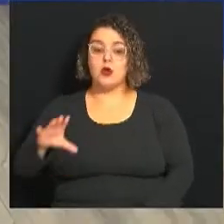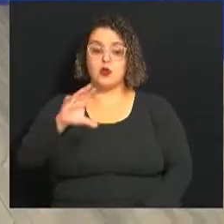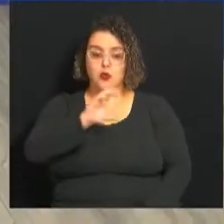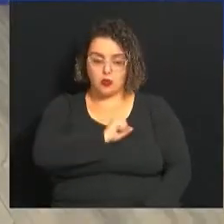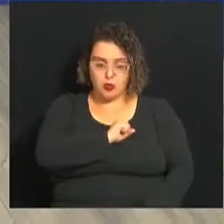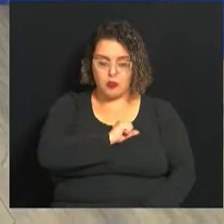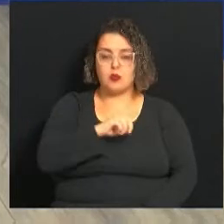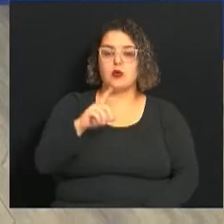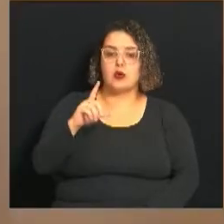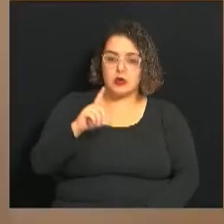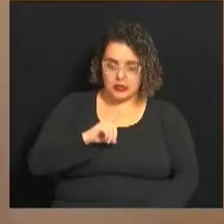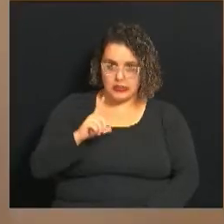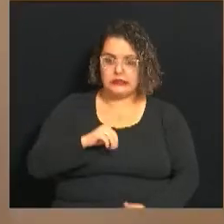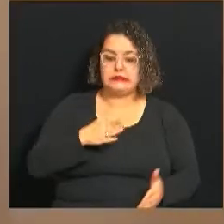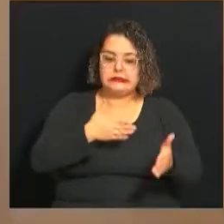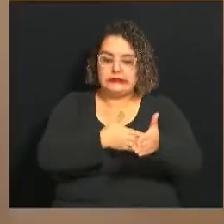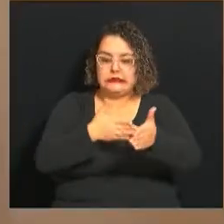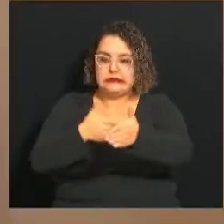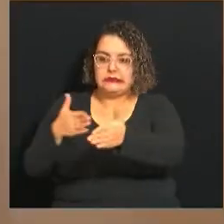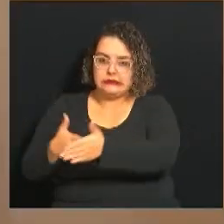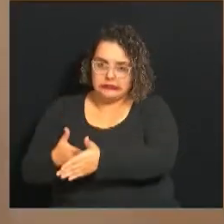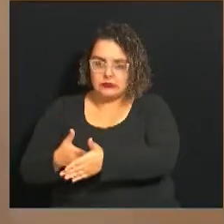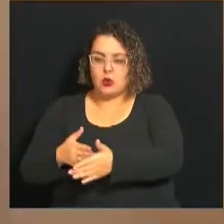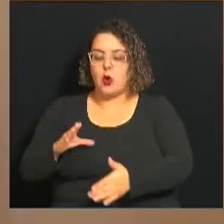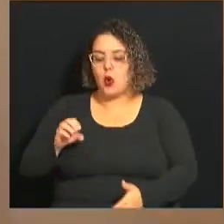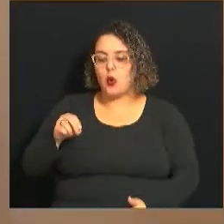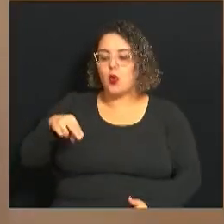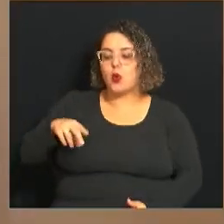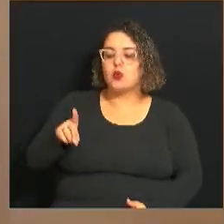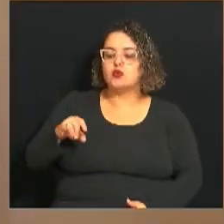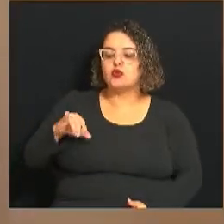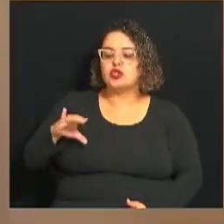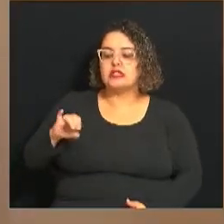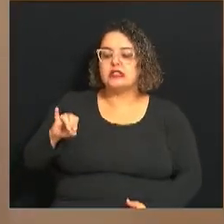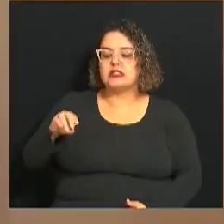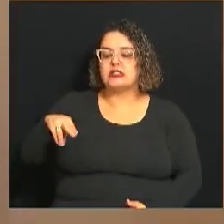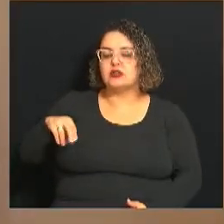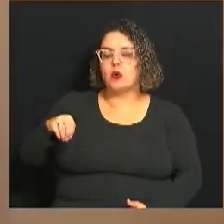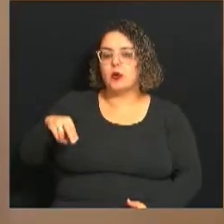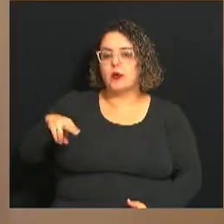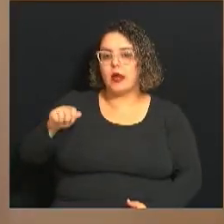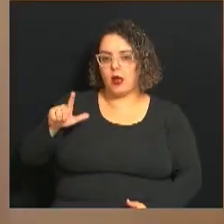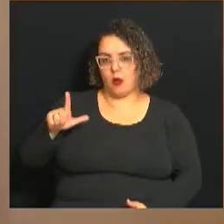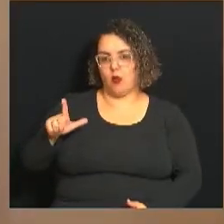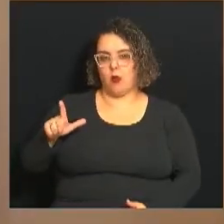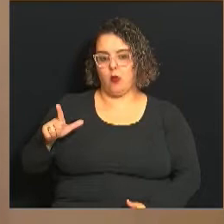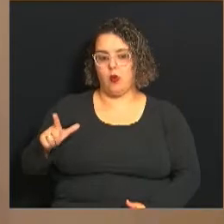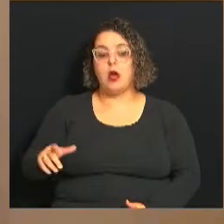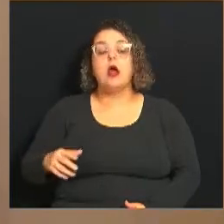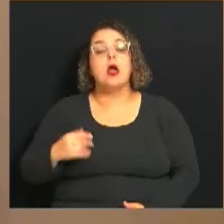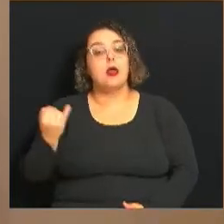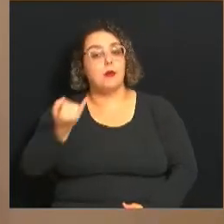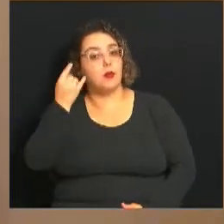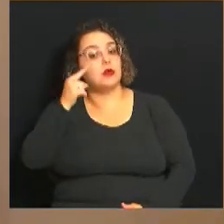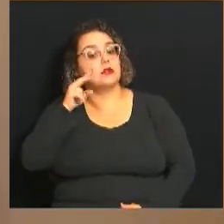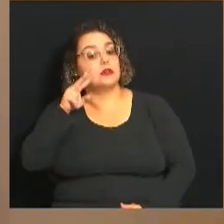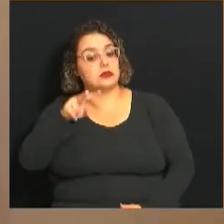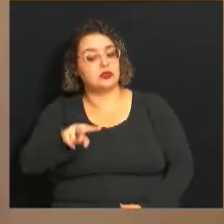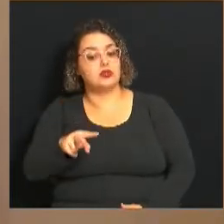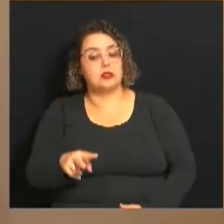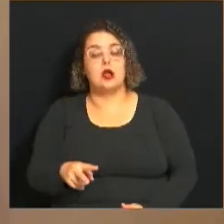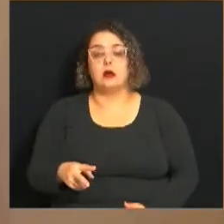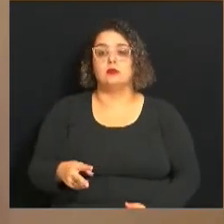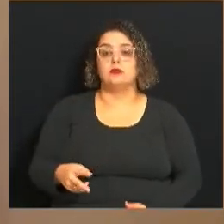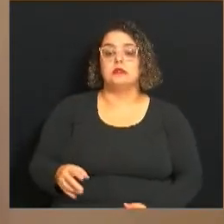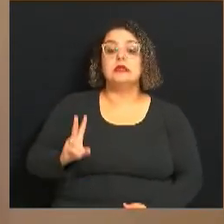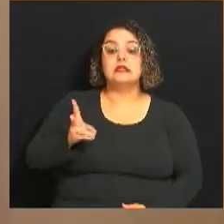Ótimo. Isso é muito importante da gente olhar, porque quando nós pensamos, né, em amor, a gente sempre pensa